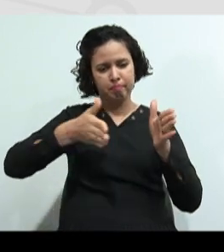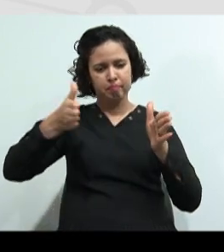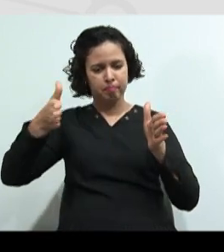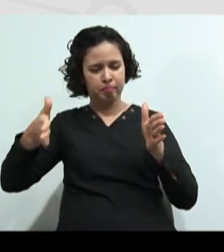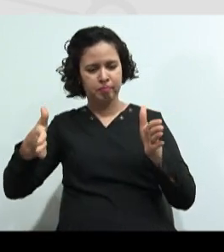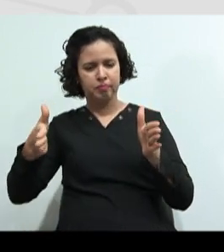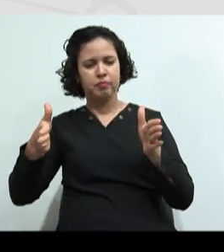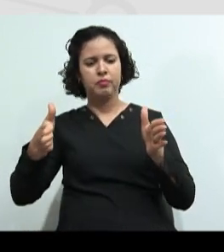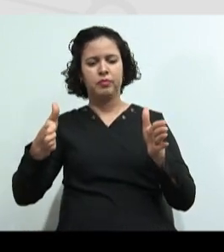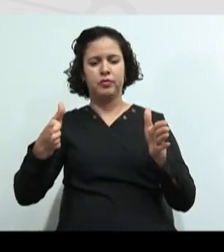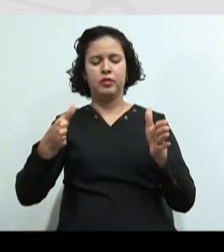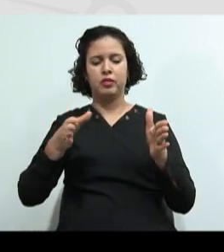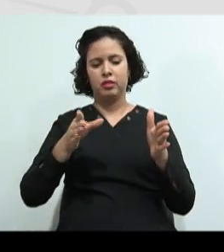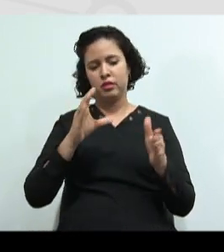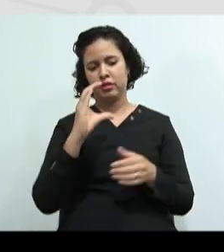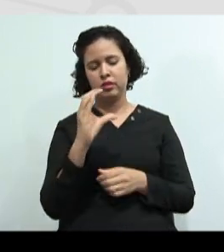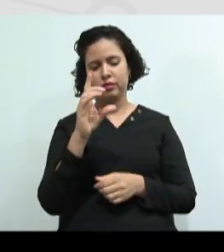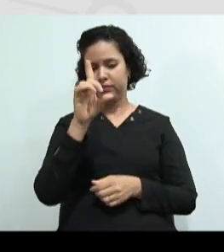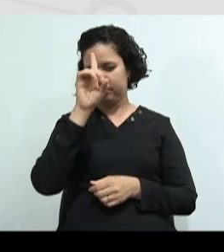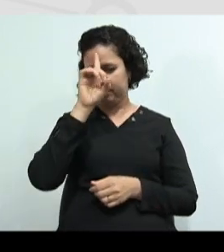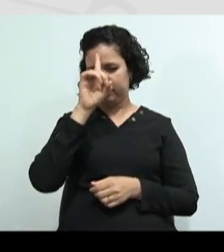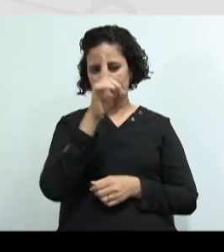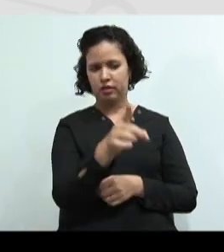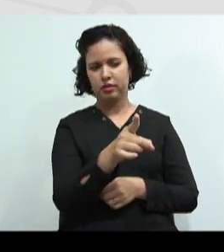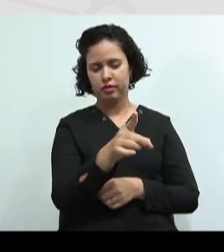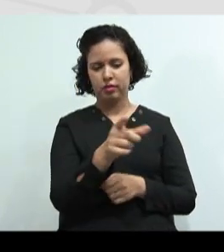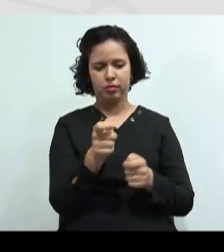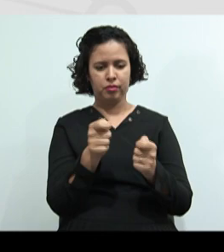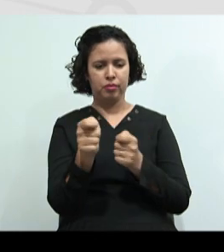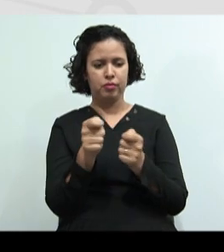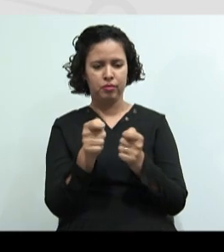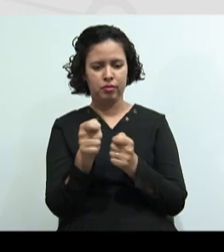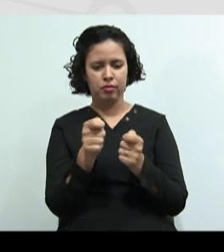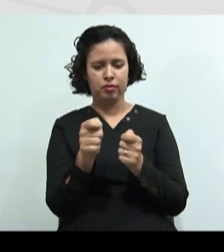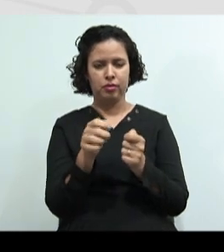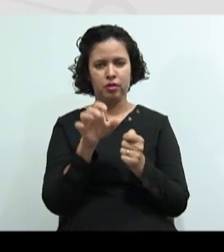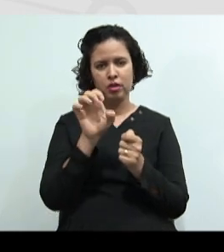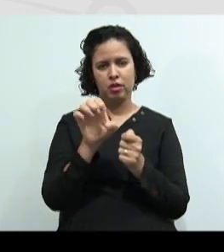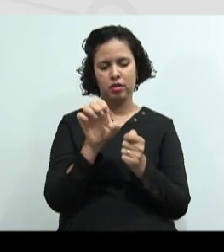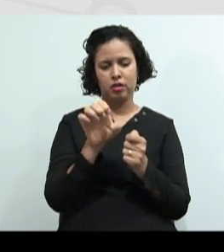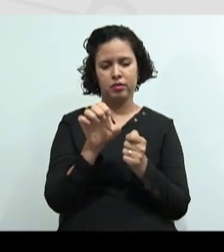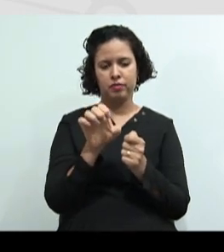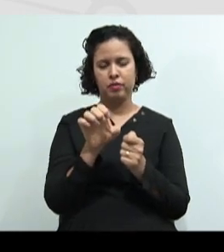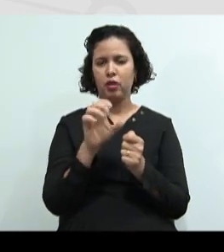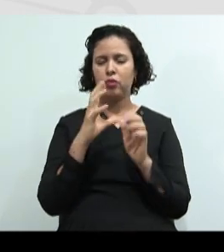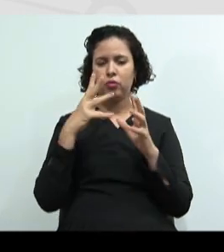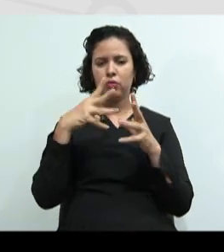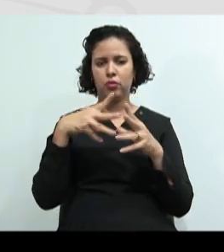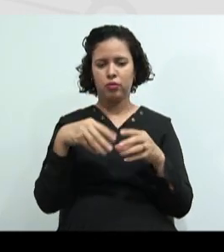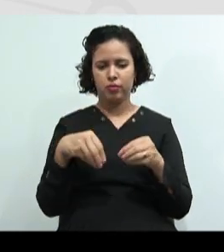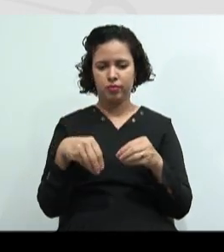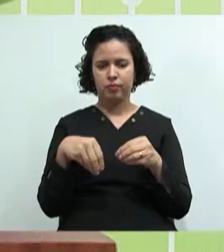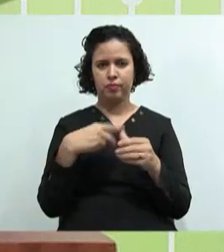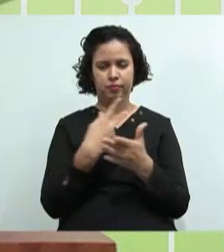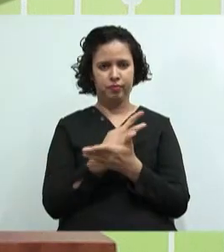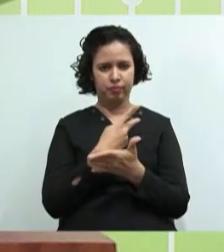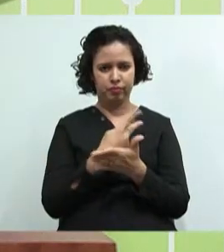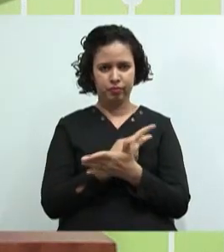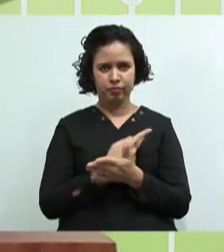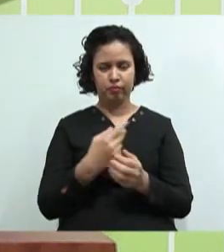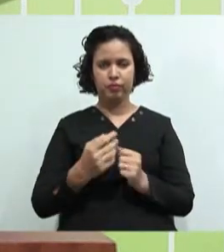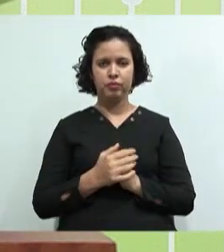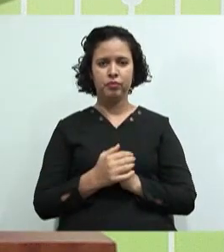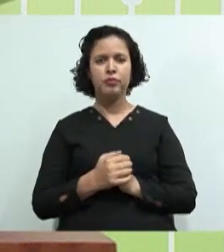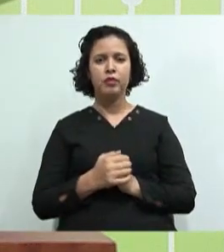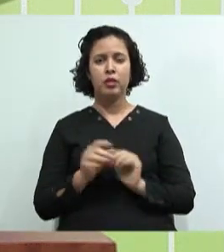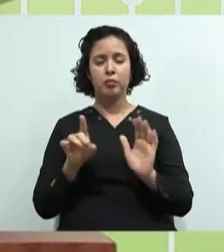C, direção, letra D, controle, ou letra E, nenhuma das alternativas. Volta aqui para mim, porque eu quero perguntar